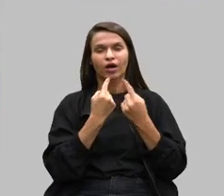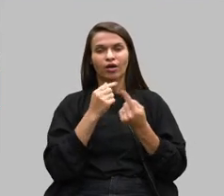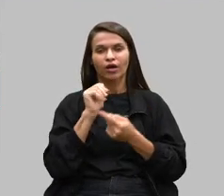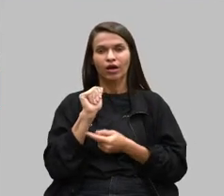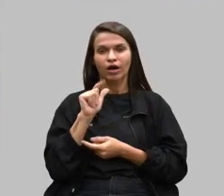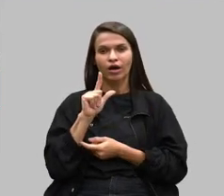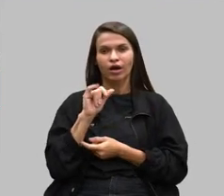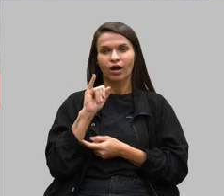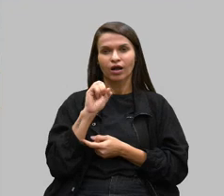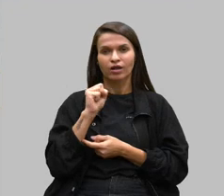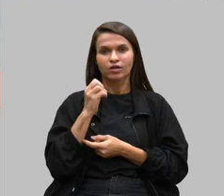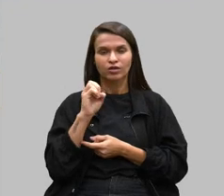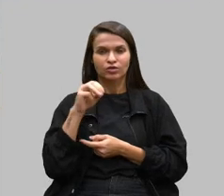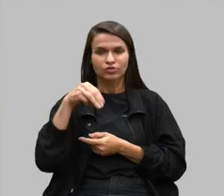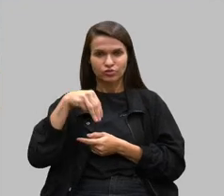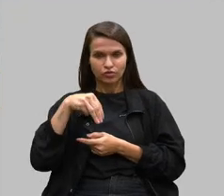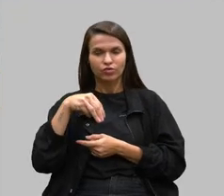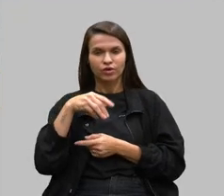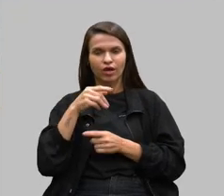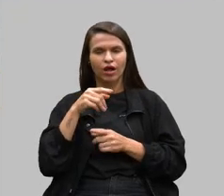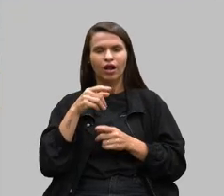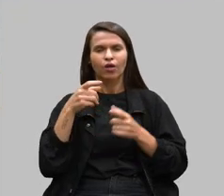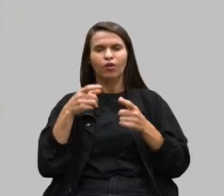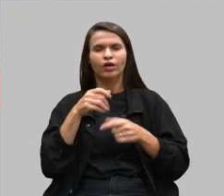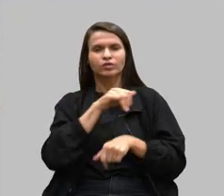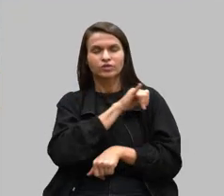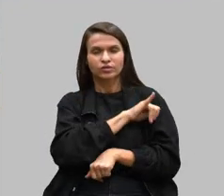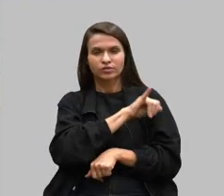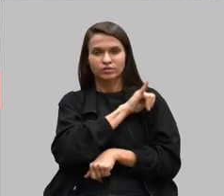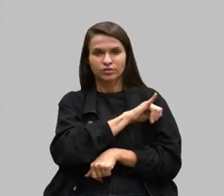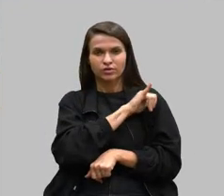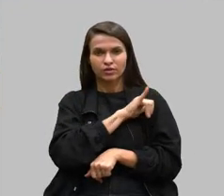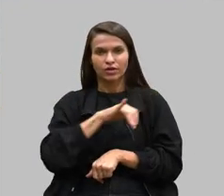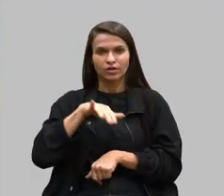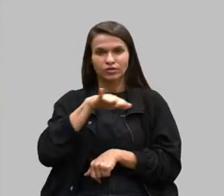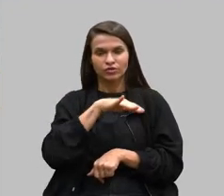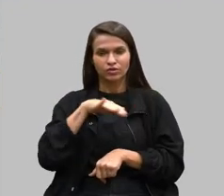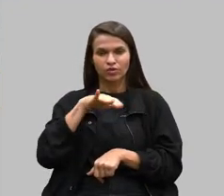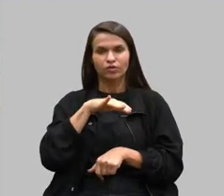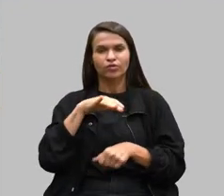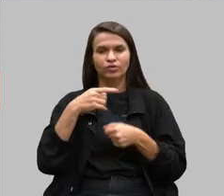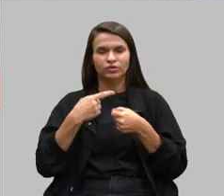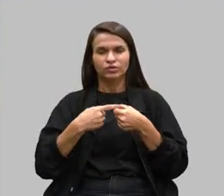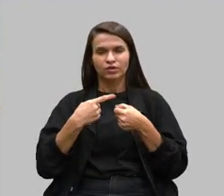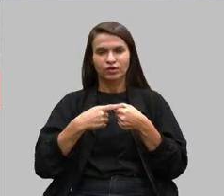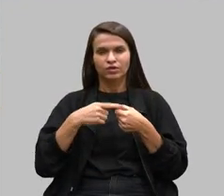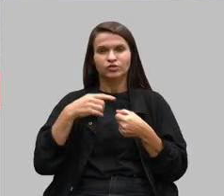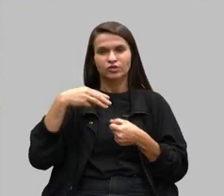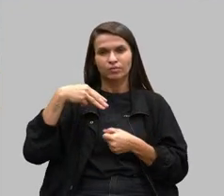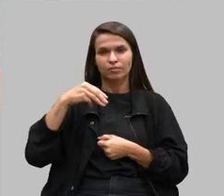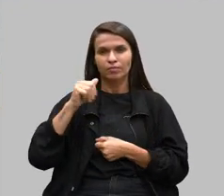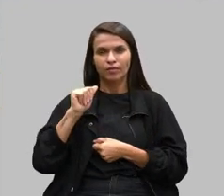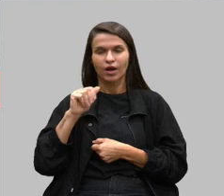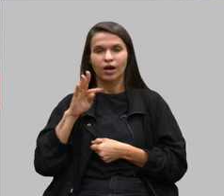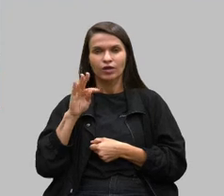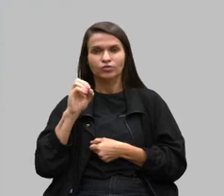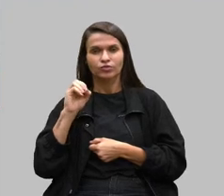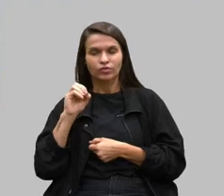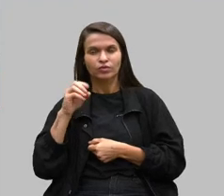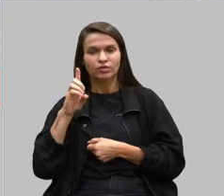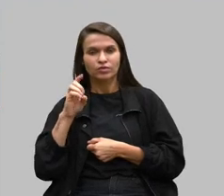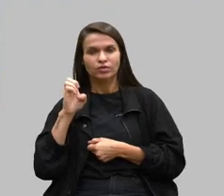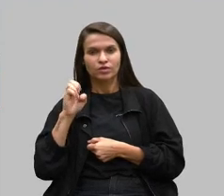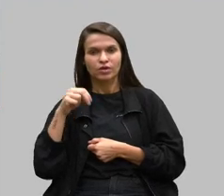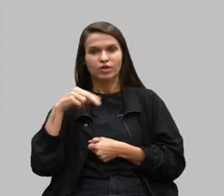neve pegaria no Rio de Janeiro viria at na região de Conceição do Mato Dentro depois Sete Lagoas e depois ligando até